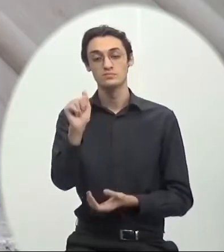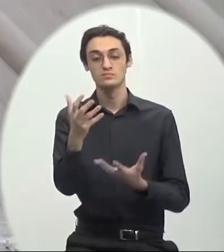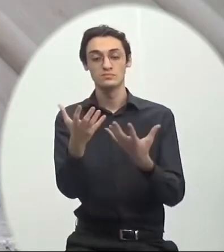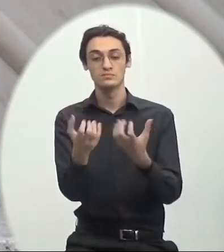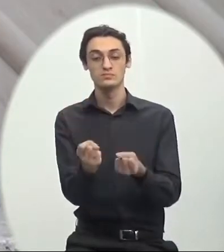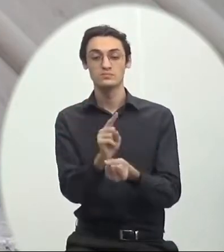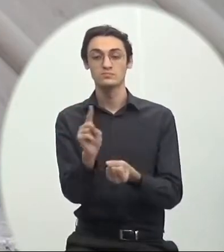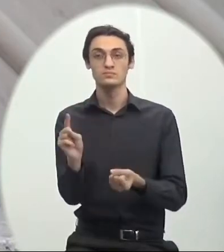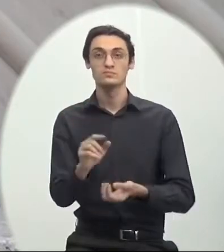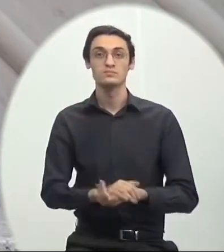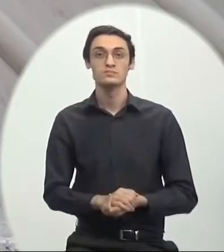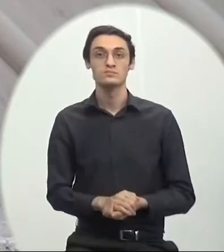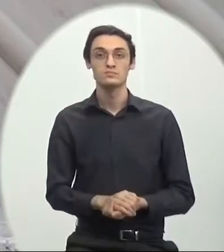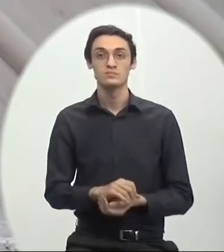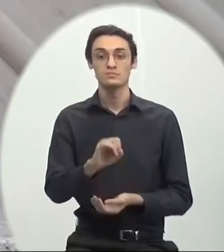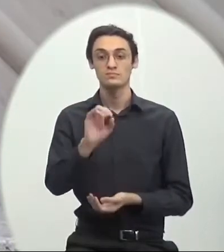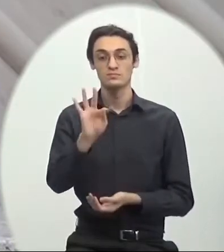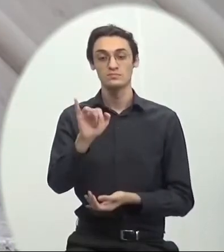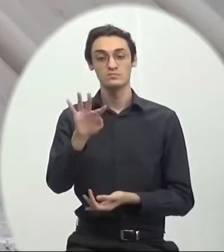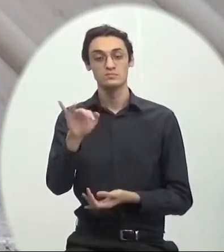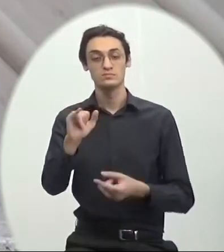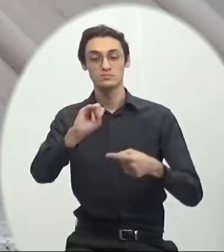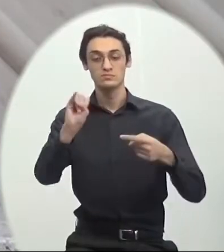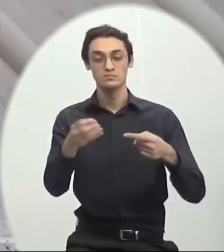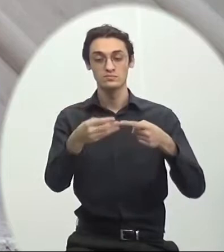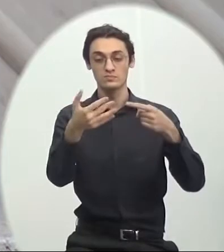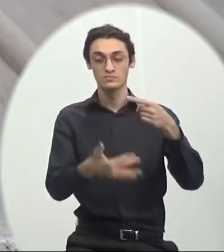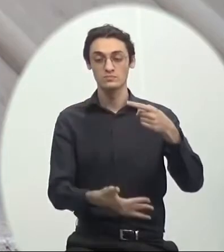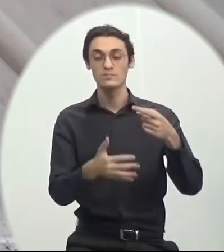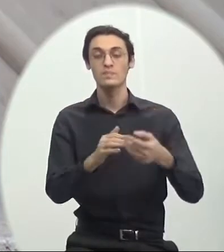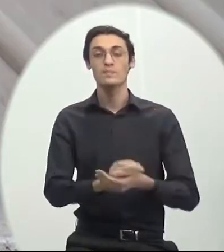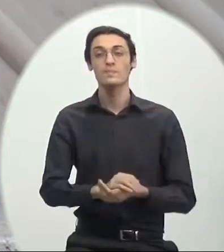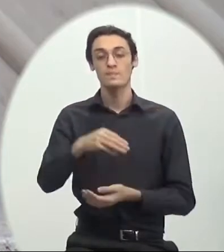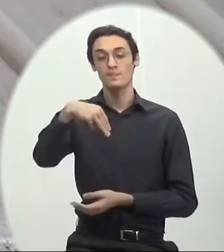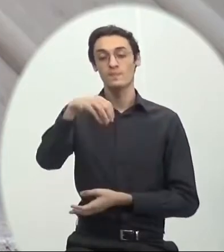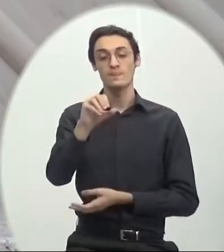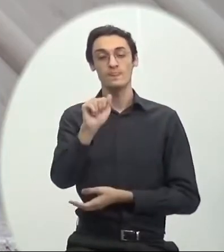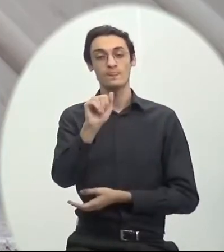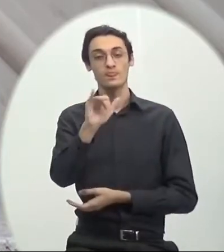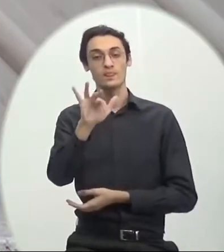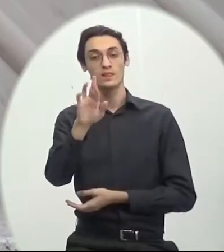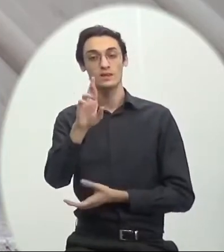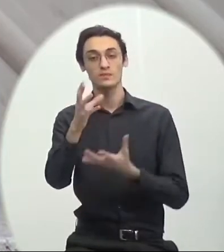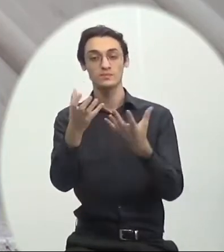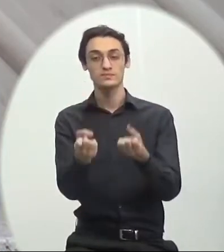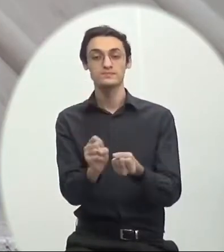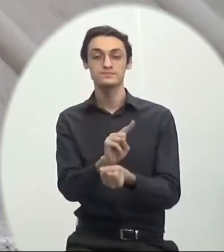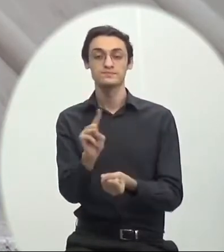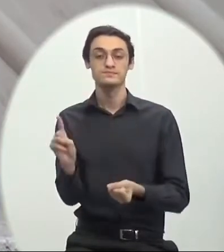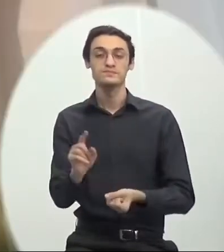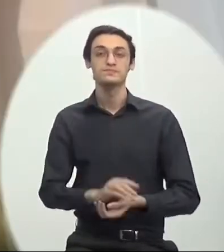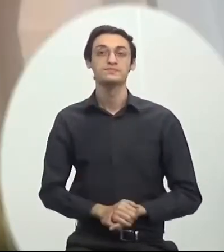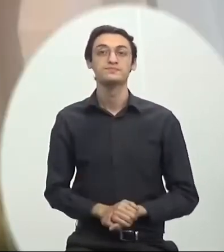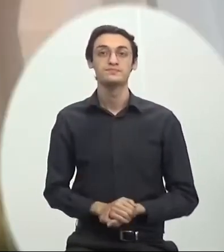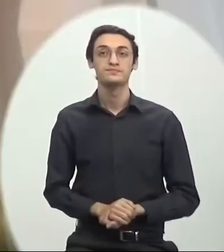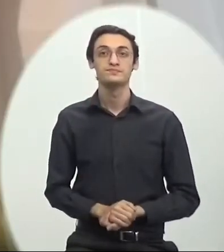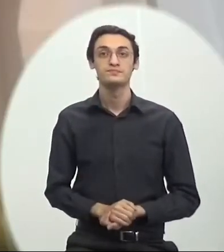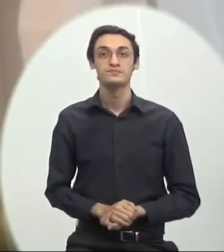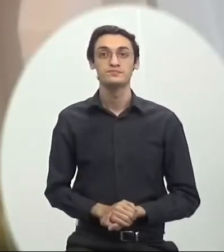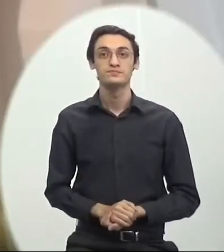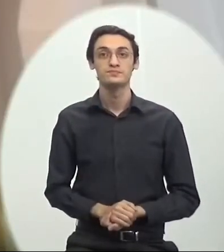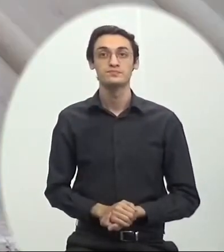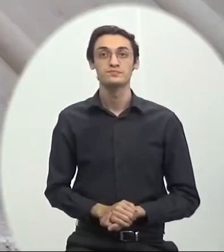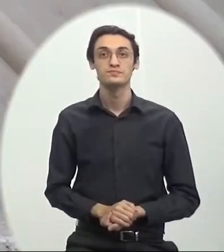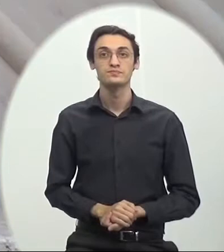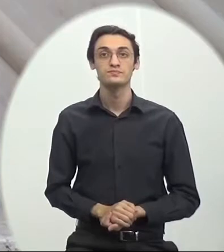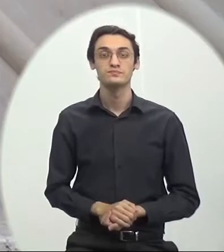Declina. Vereador João Batista Pelódio, justificado. Pela ordem, vereador Macir Dajori. Declina. Declina. Pela ordem,